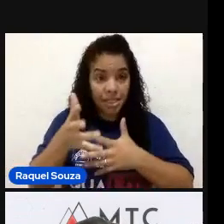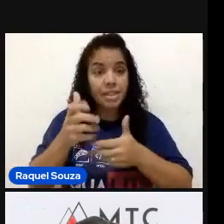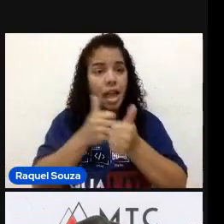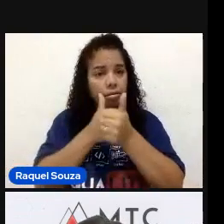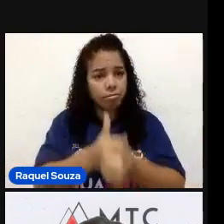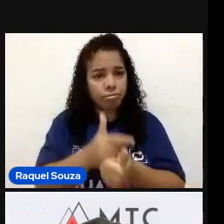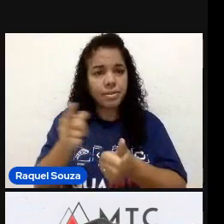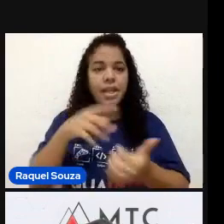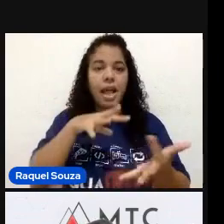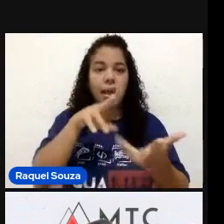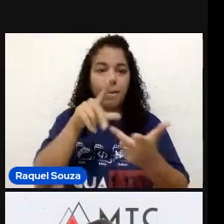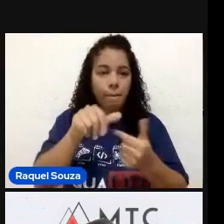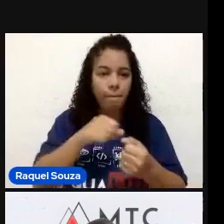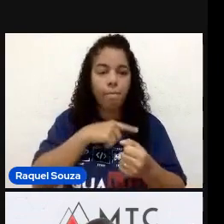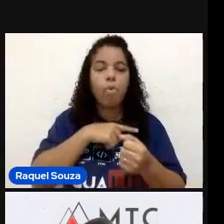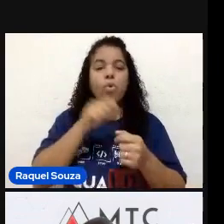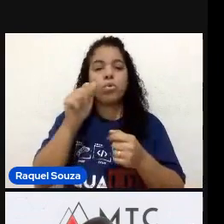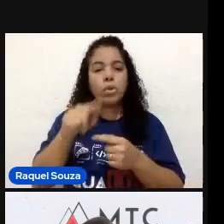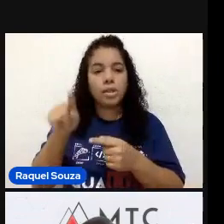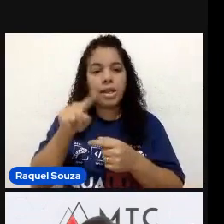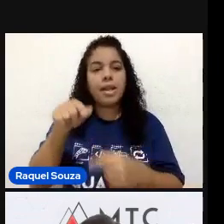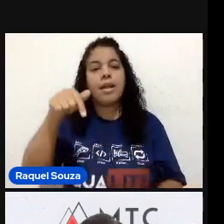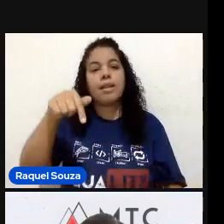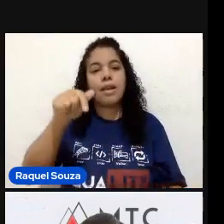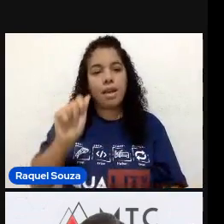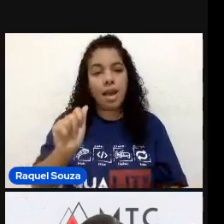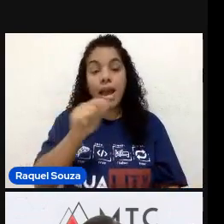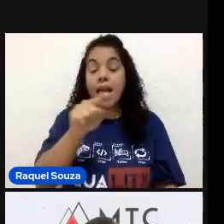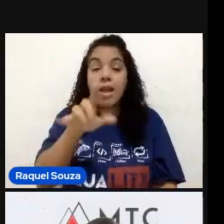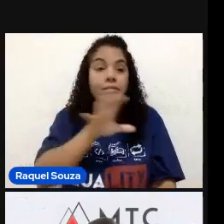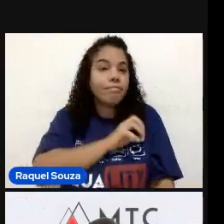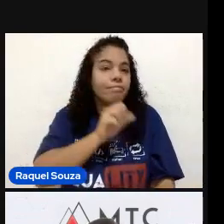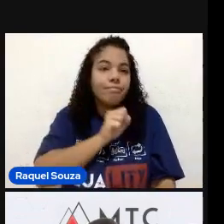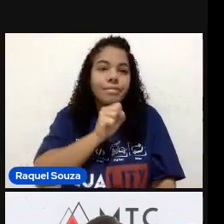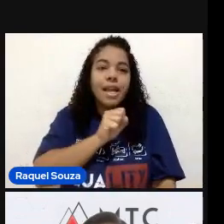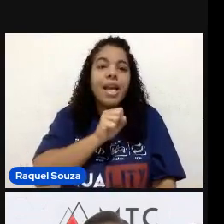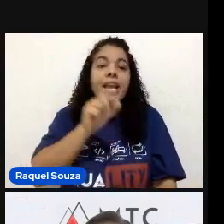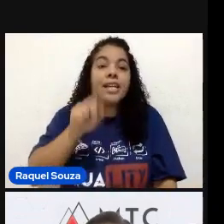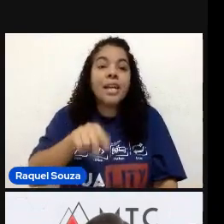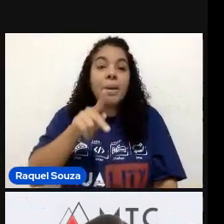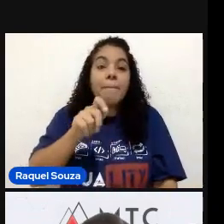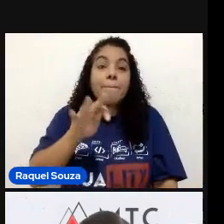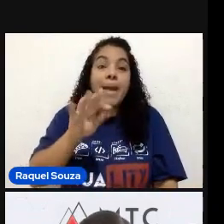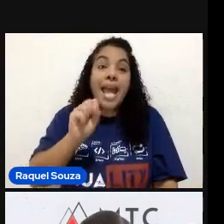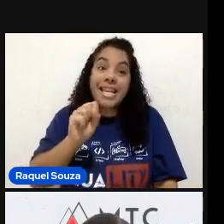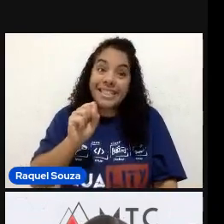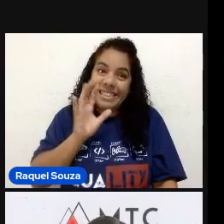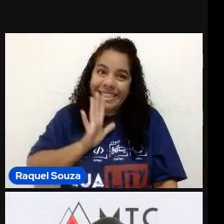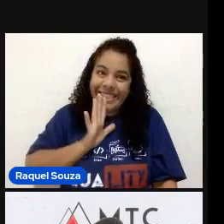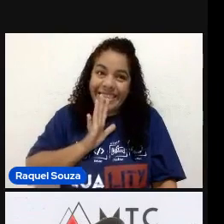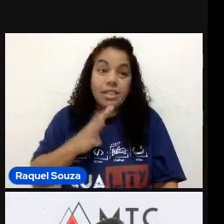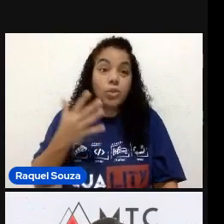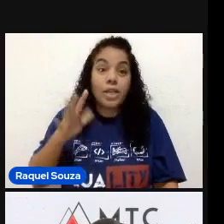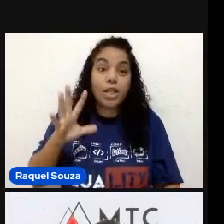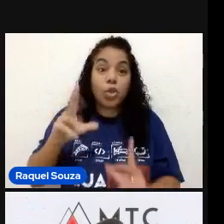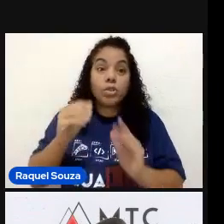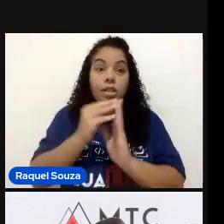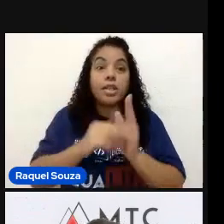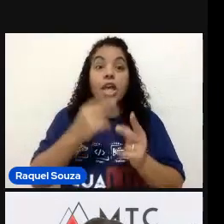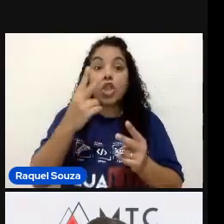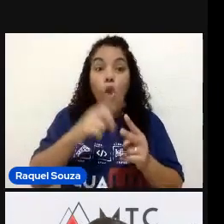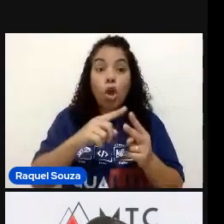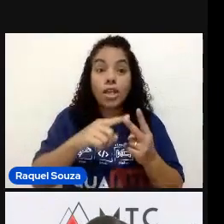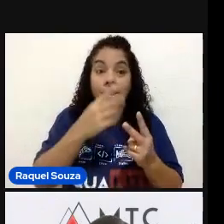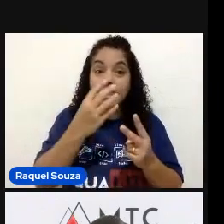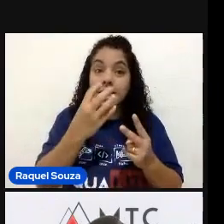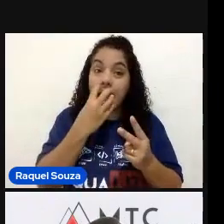Mundo_QA. Sou apaixonada por pets, eu não queria colocar todos os meus pets, porque eu tenho 2 cachorros e